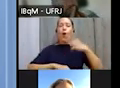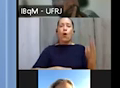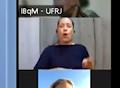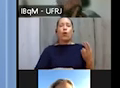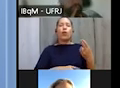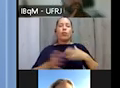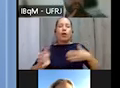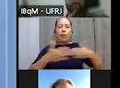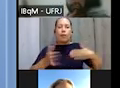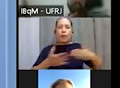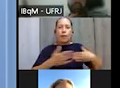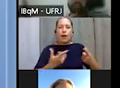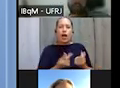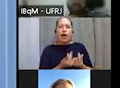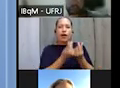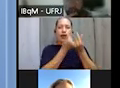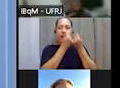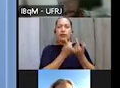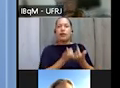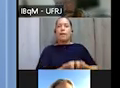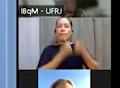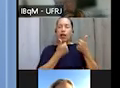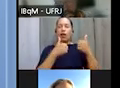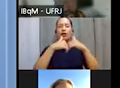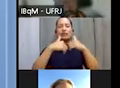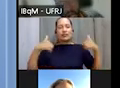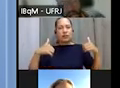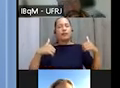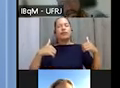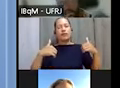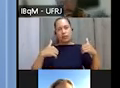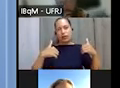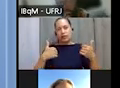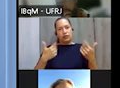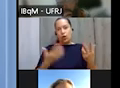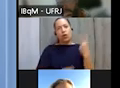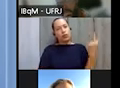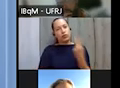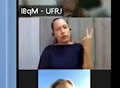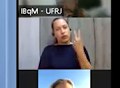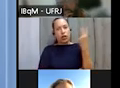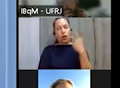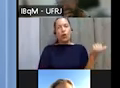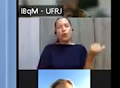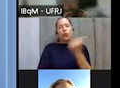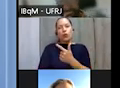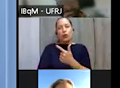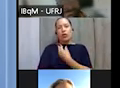economia dessas regiões de uma maneira distinta e mais valorosa do que aquela que nós temos